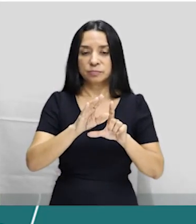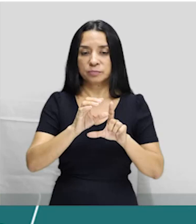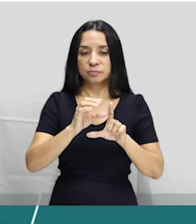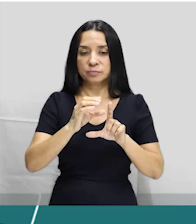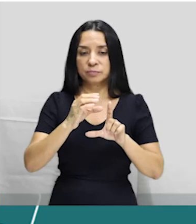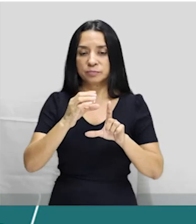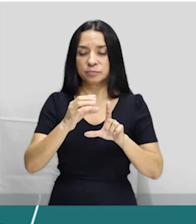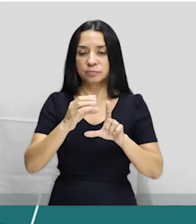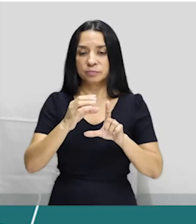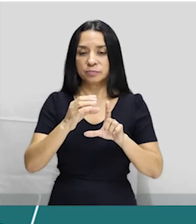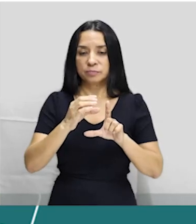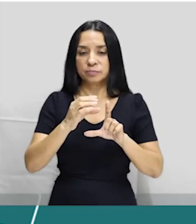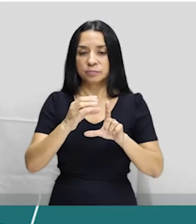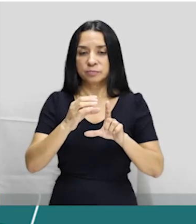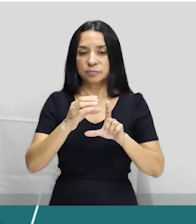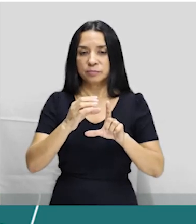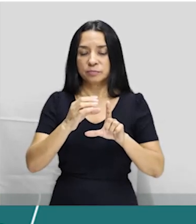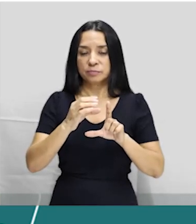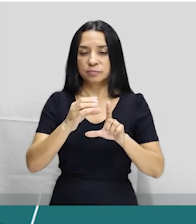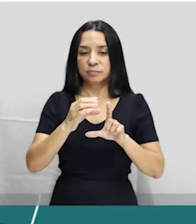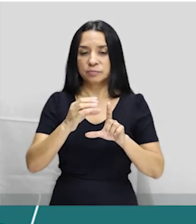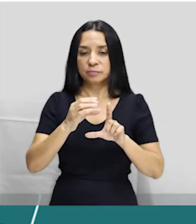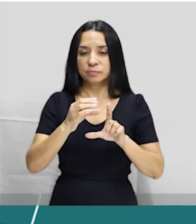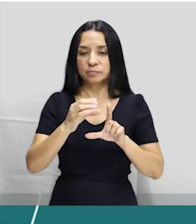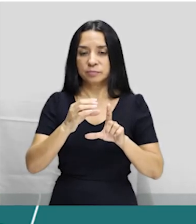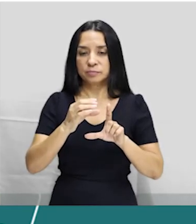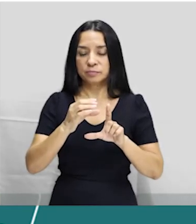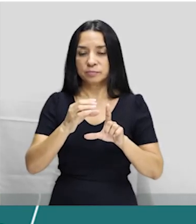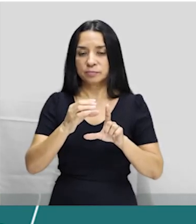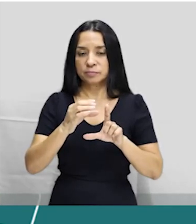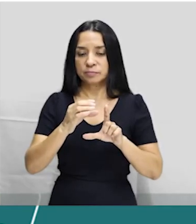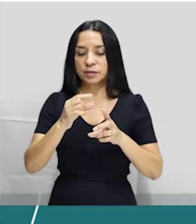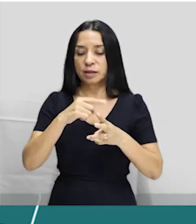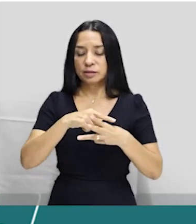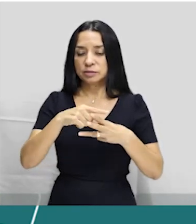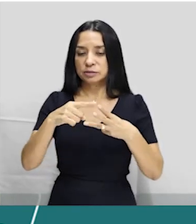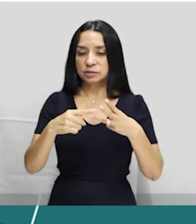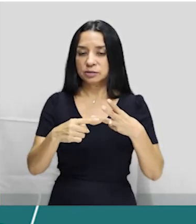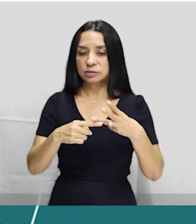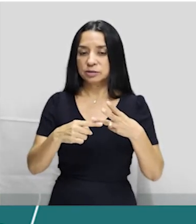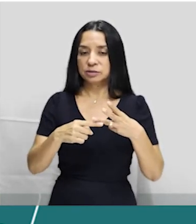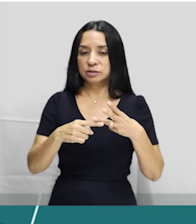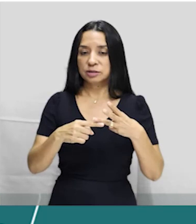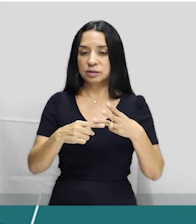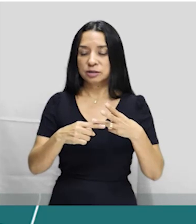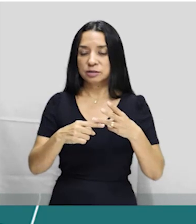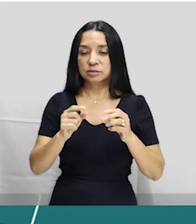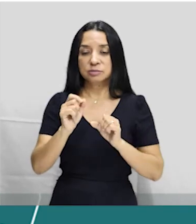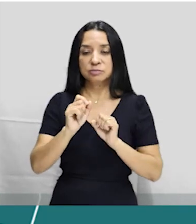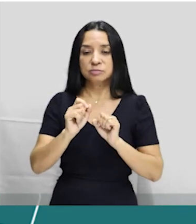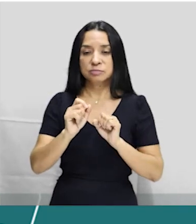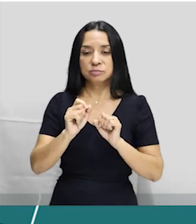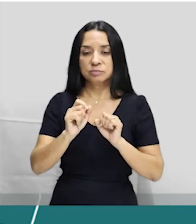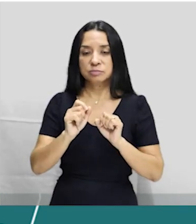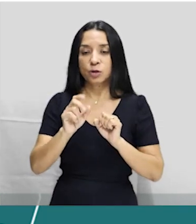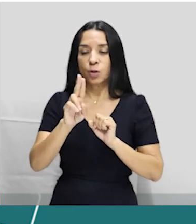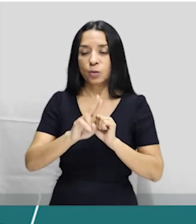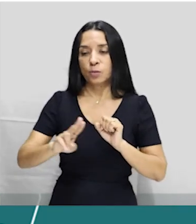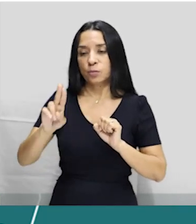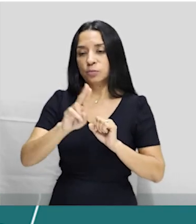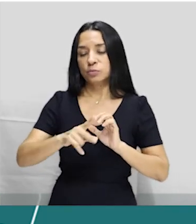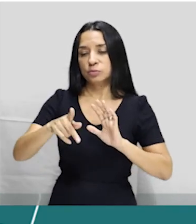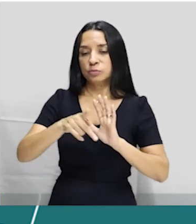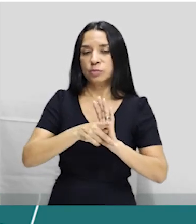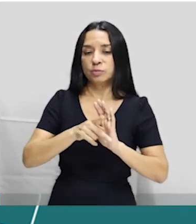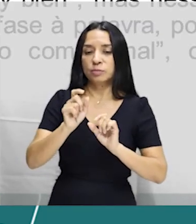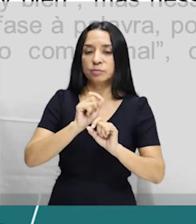va, tá? Então, gente, são essas 3 expressões específicas para bom dia, boa tarde